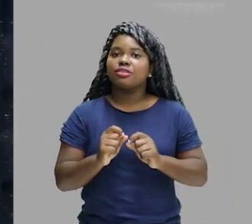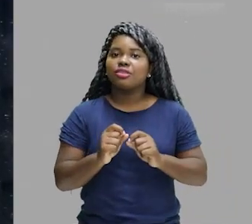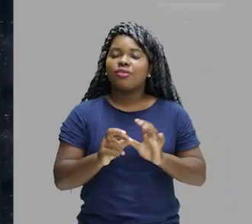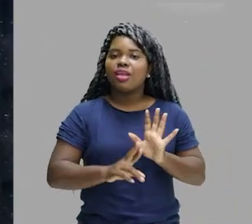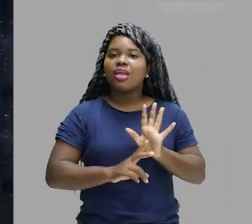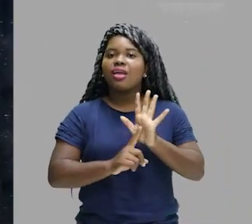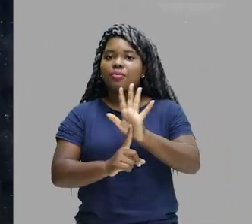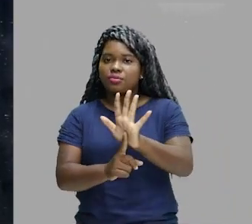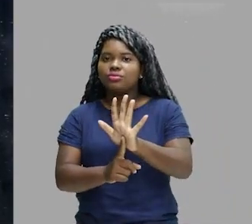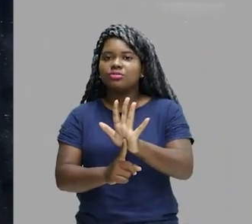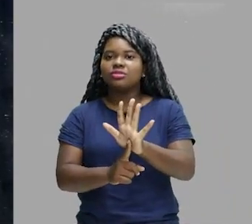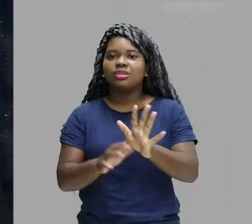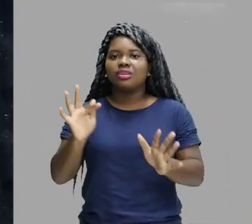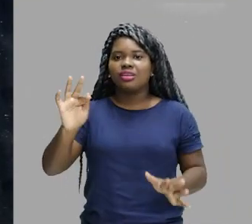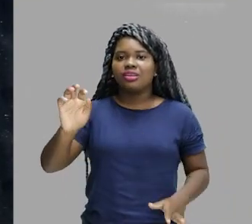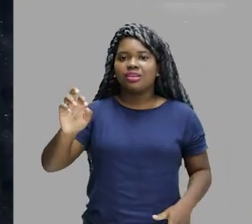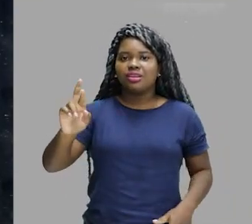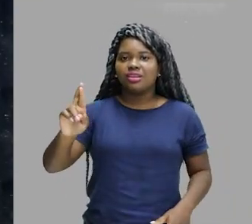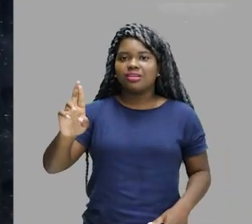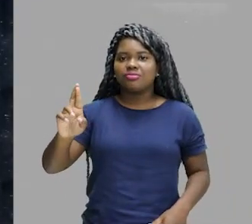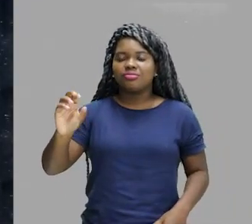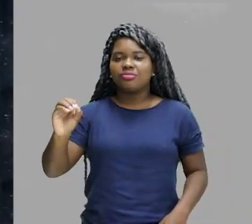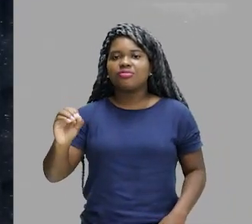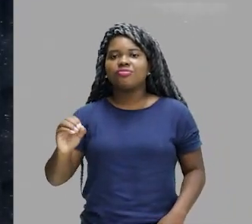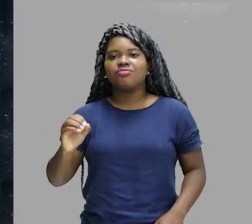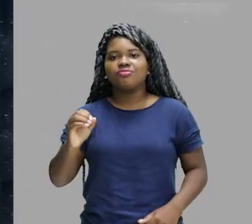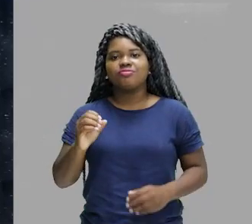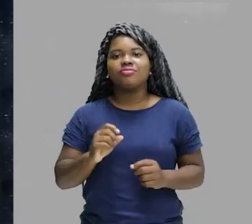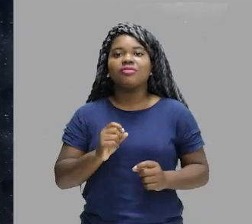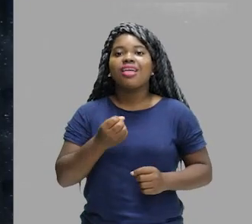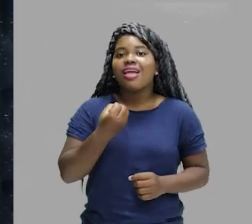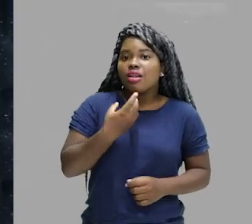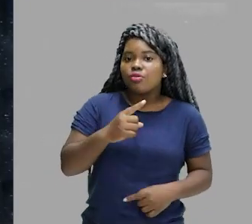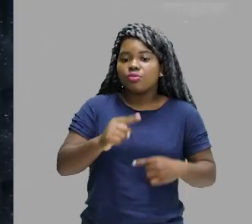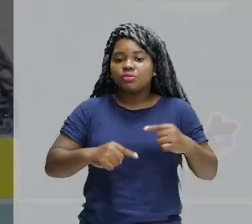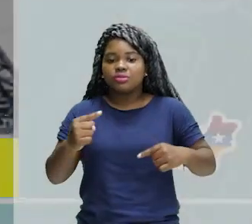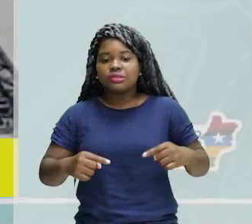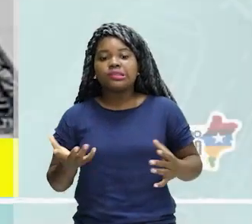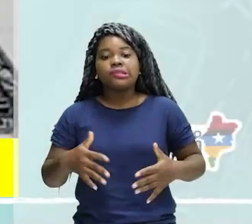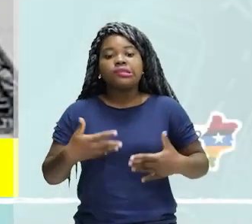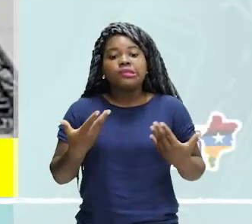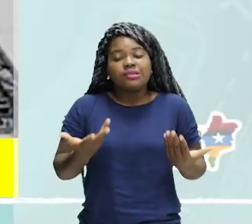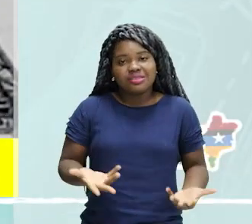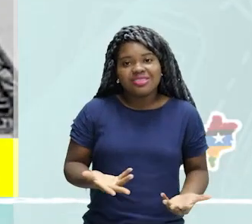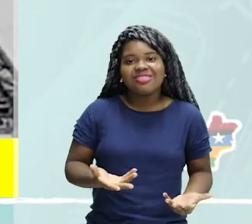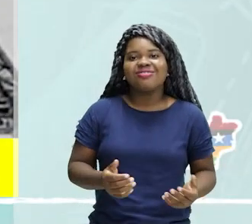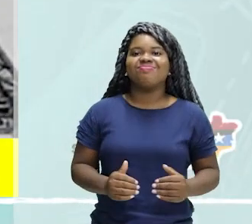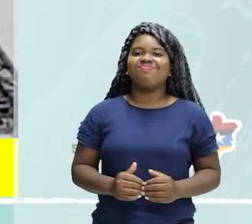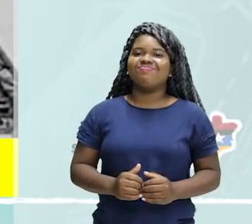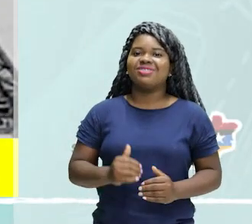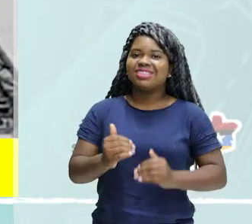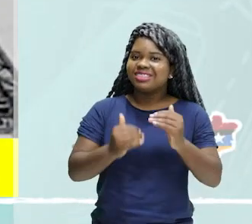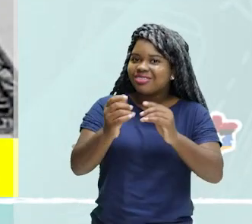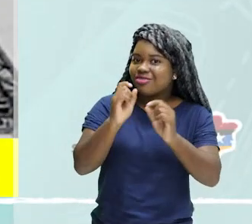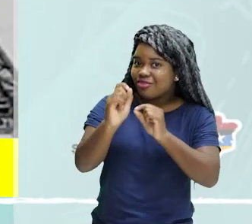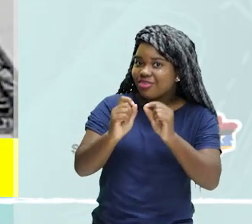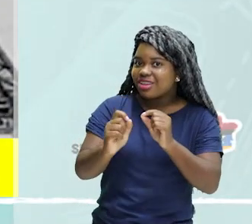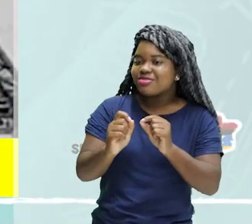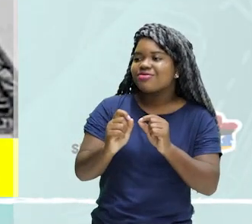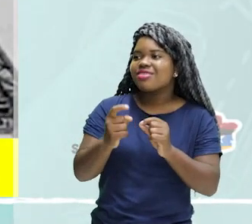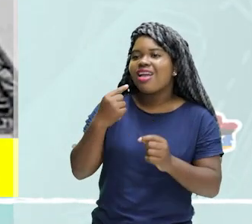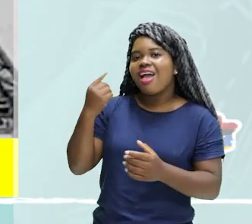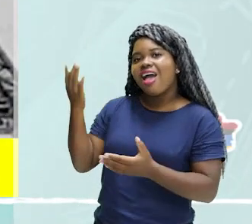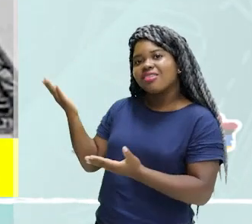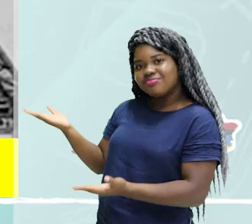alturas gigantescas que os prédios até então não alcançaram. Aí eles fizeram uma coisa que quase ninguém conhece no mundo, chama-se